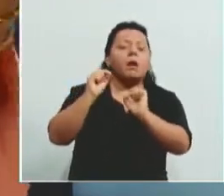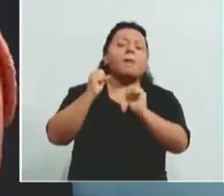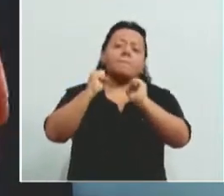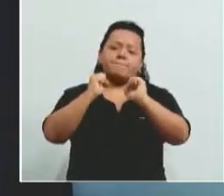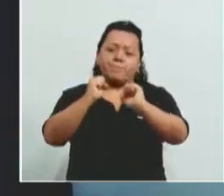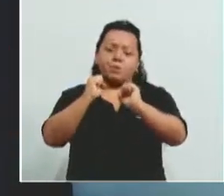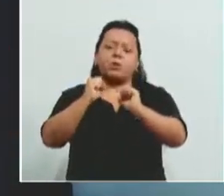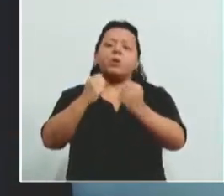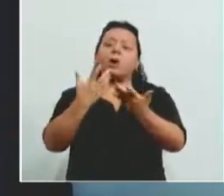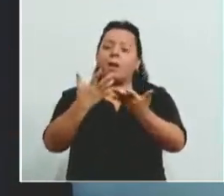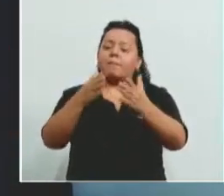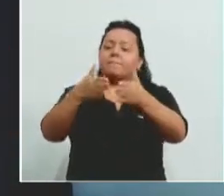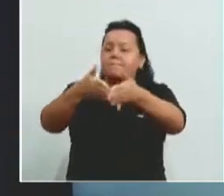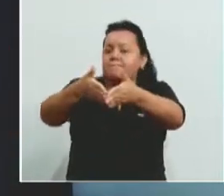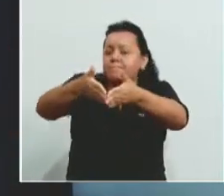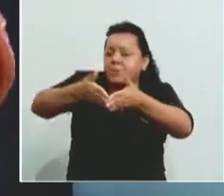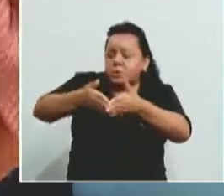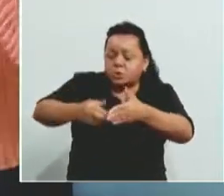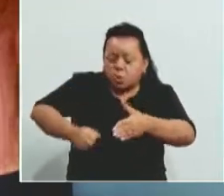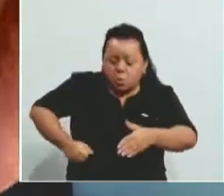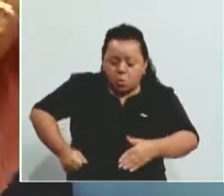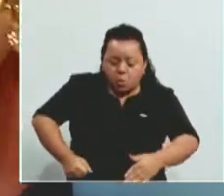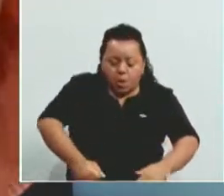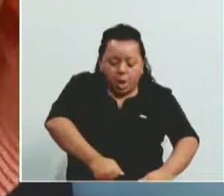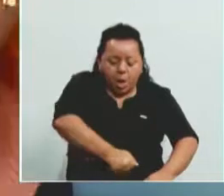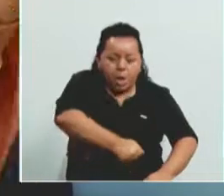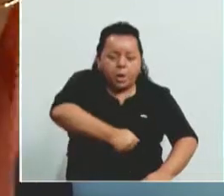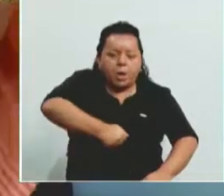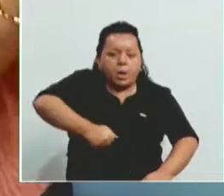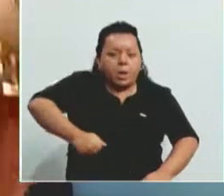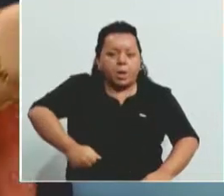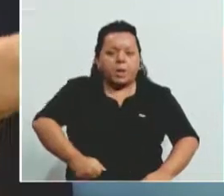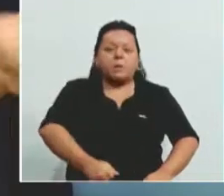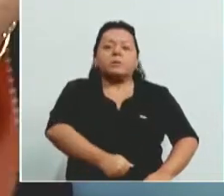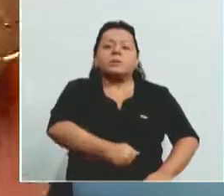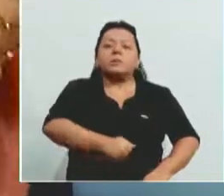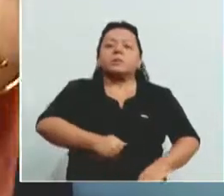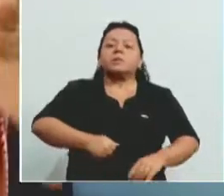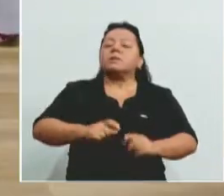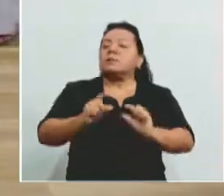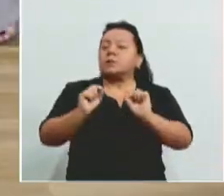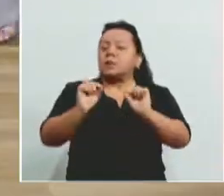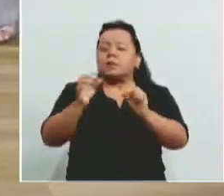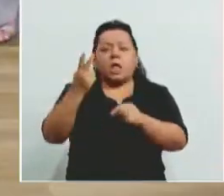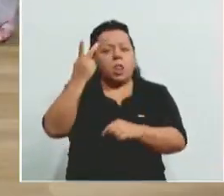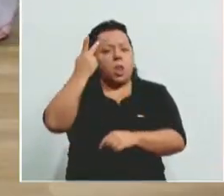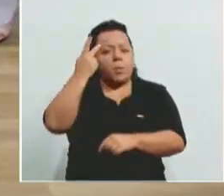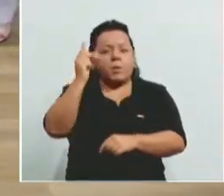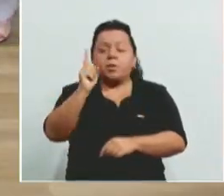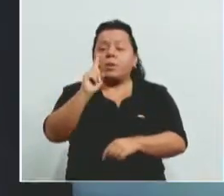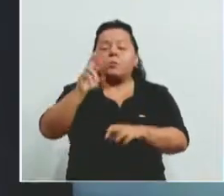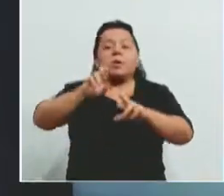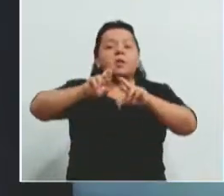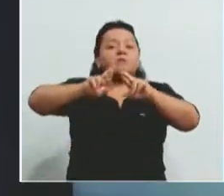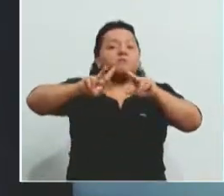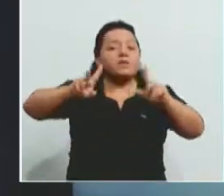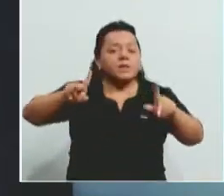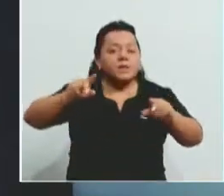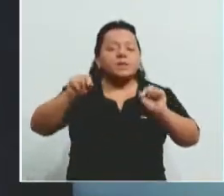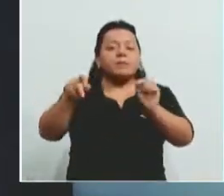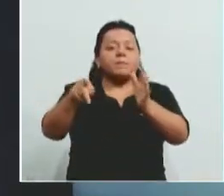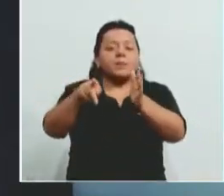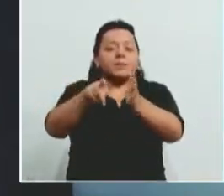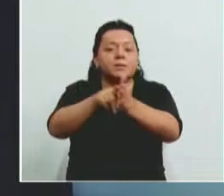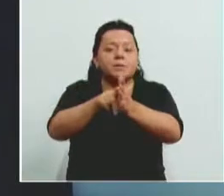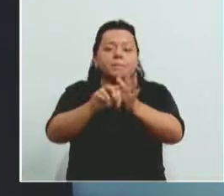ultrassonografia para a endometriose. Não é uma ultrassonografia comum, pélvica, transvaginal, de rotina. É uma ultrassonografia que exige preparo, que tem